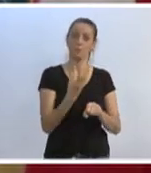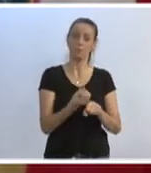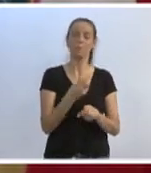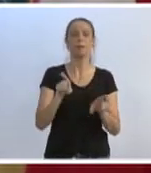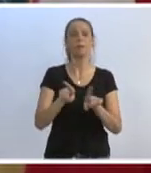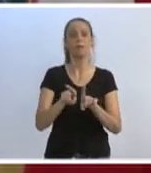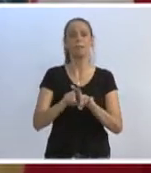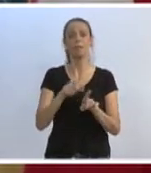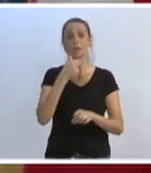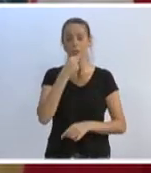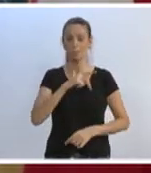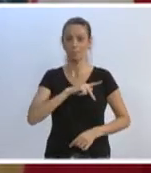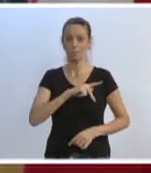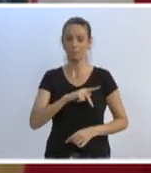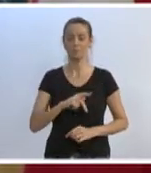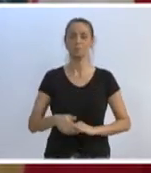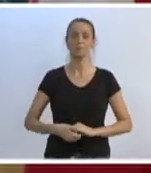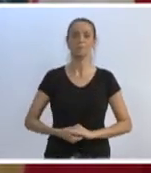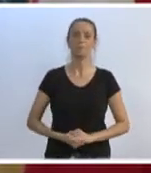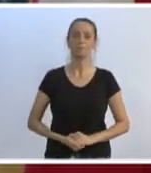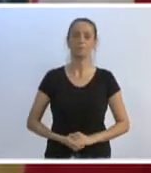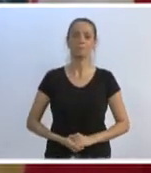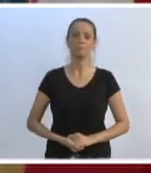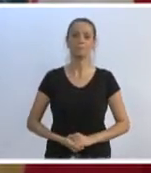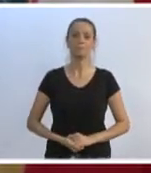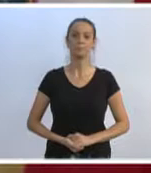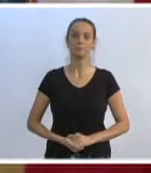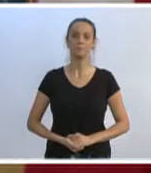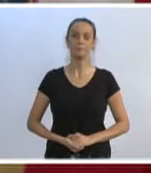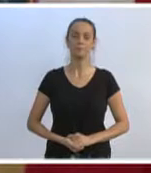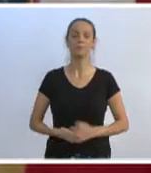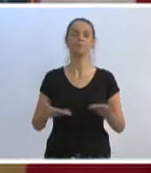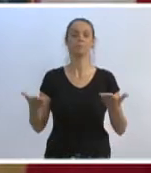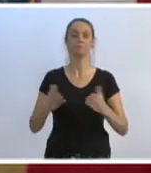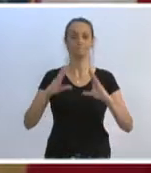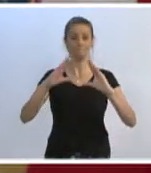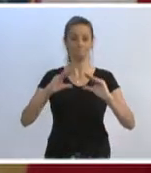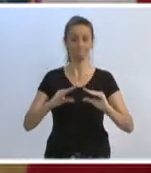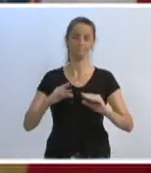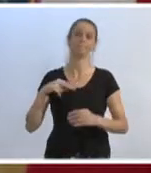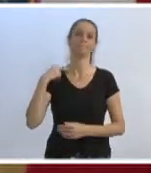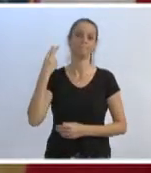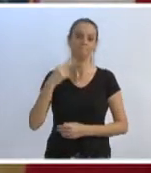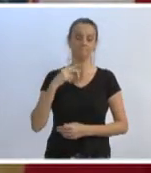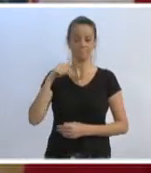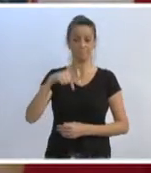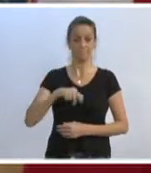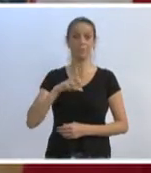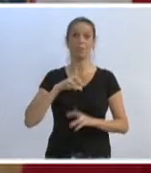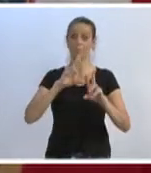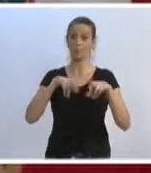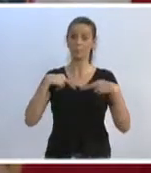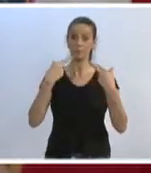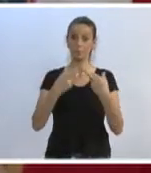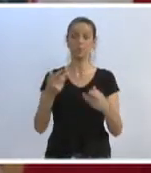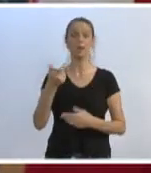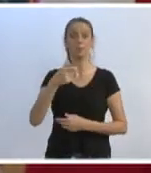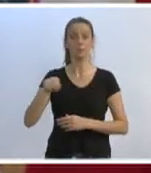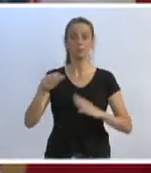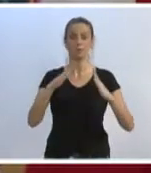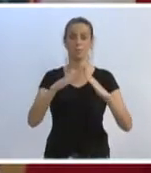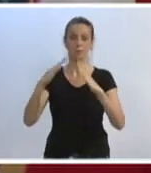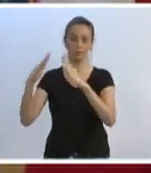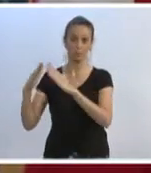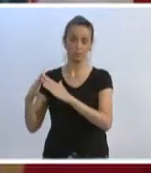do senhor alexandru hoje à noite os vereadores nós teremos aqui uma reunião com as associações de moradores